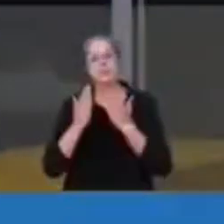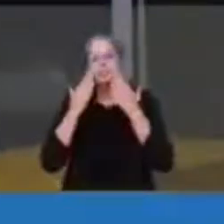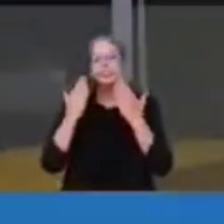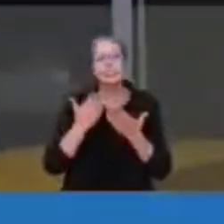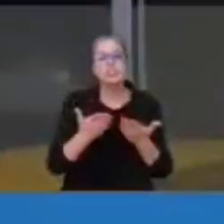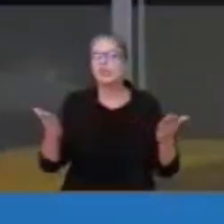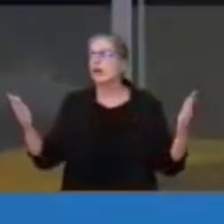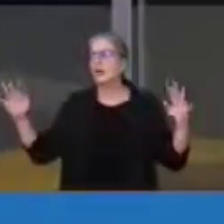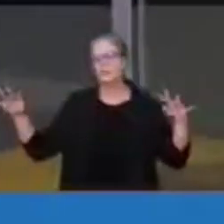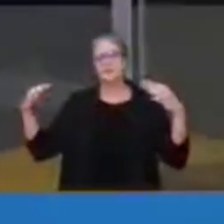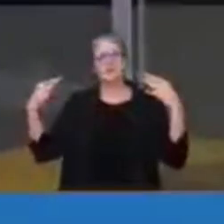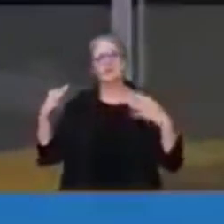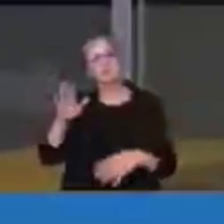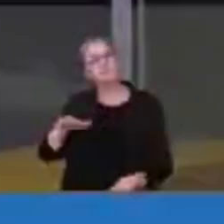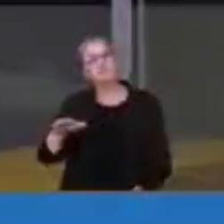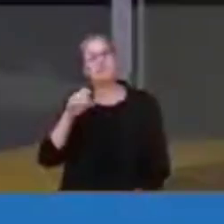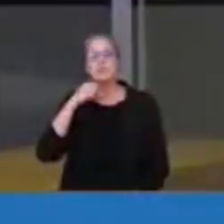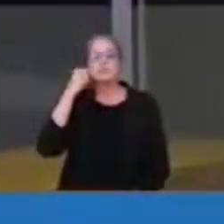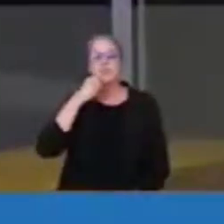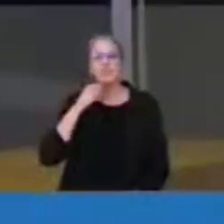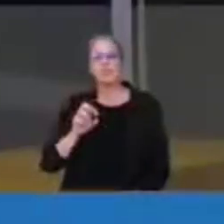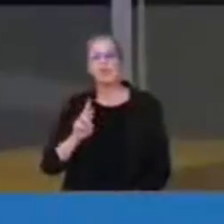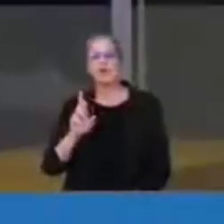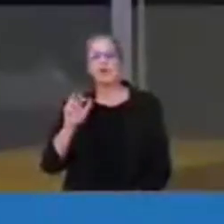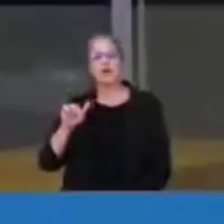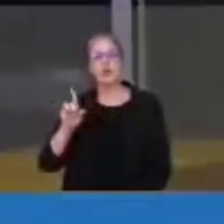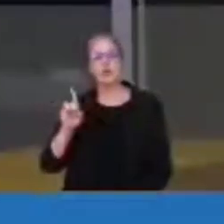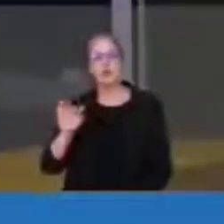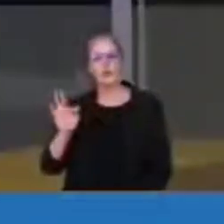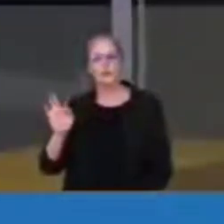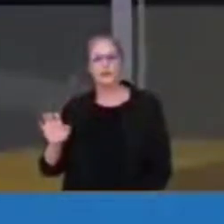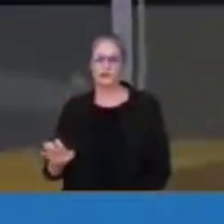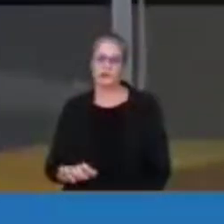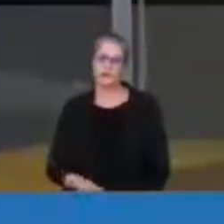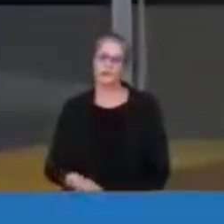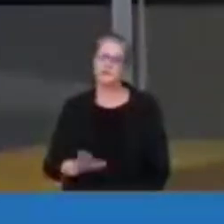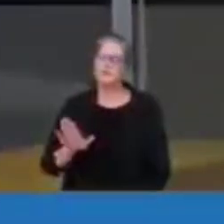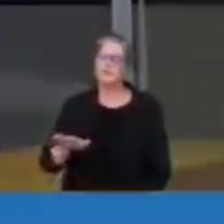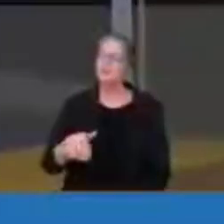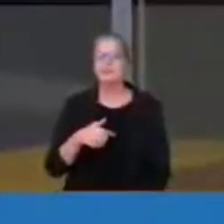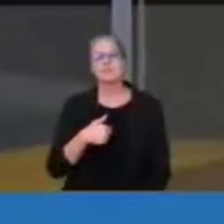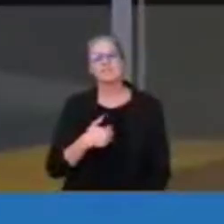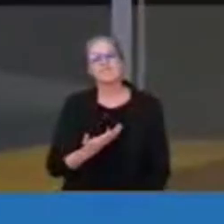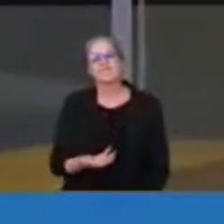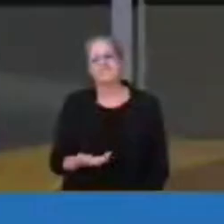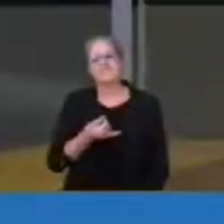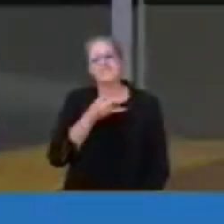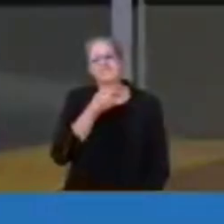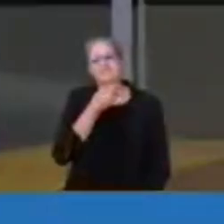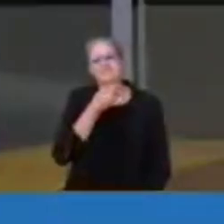Senador, eu lamento que o governo ainda não tenha elementos para